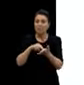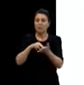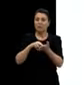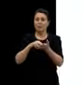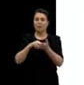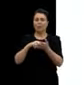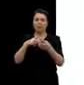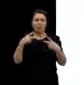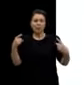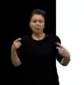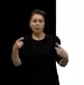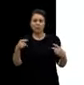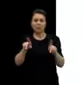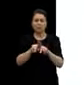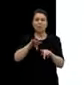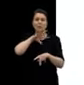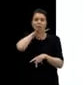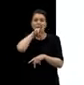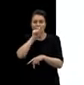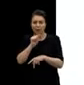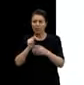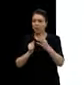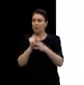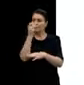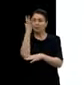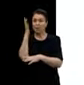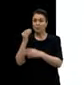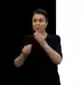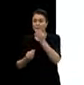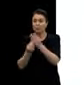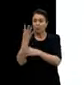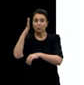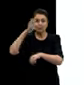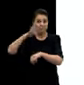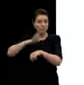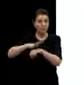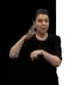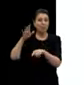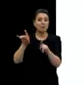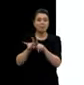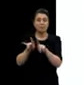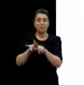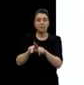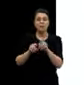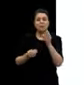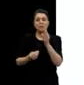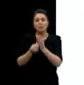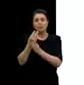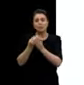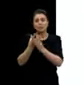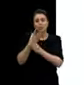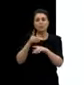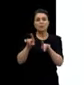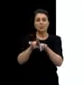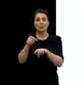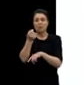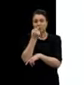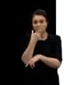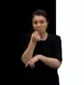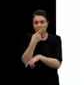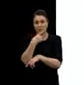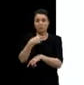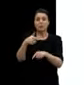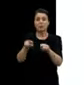também animais ou vegetais serem mais produtivos, para vegetais ou animais que produzem medicamentos ou